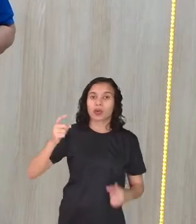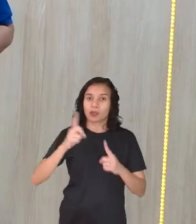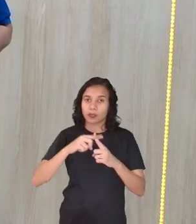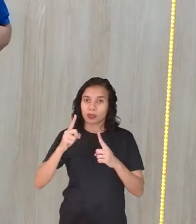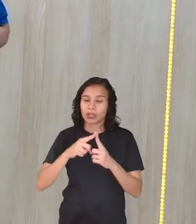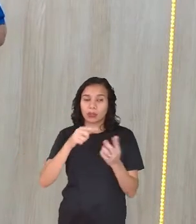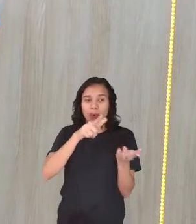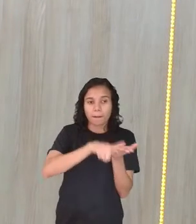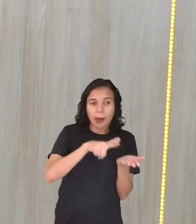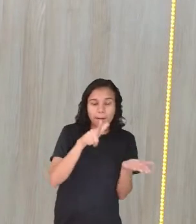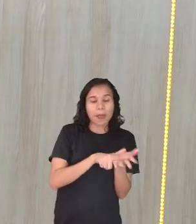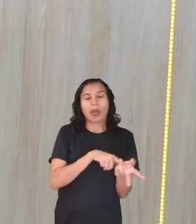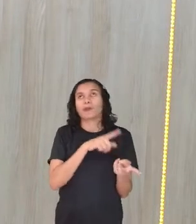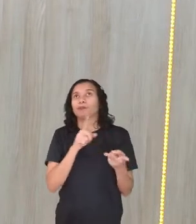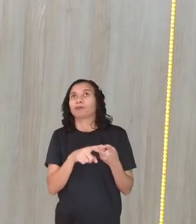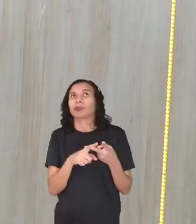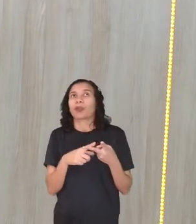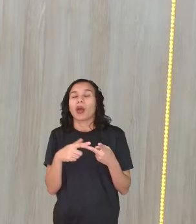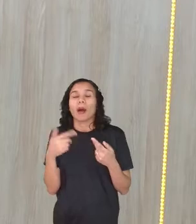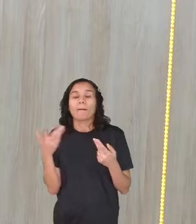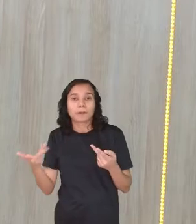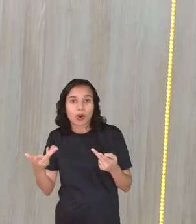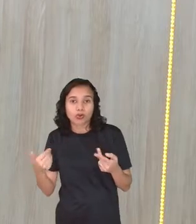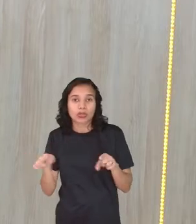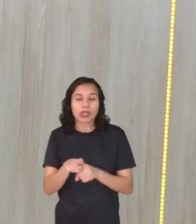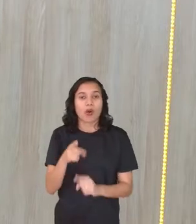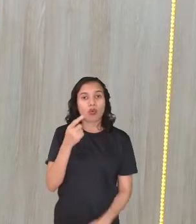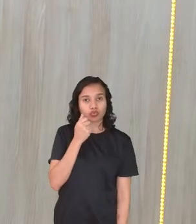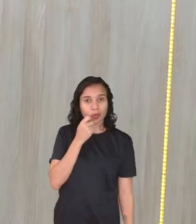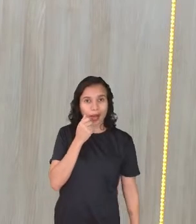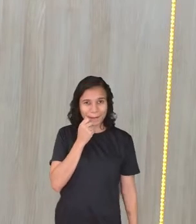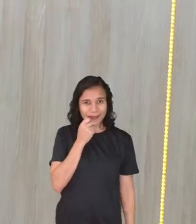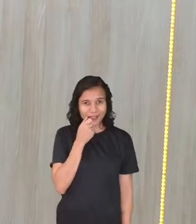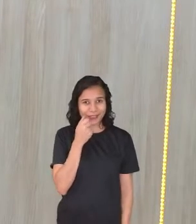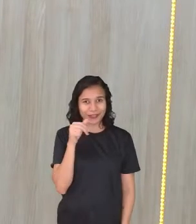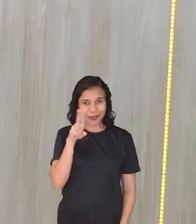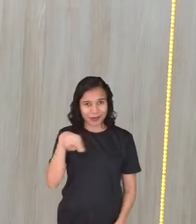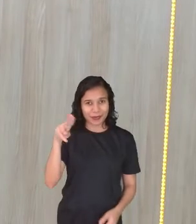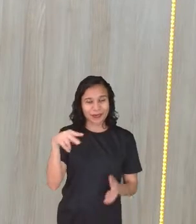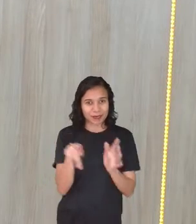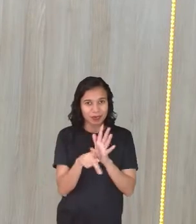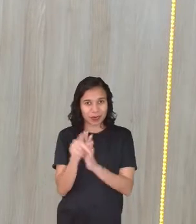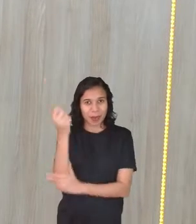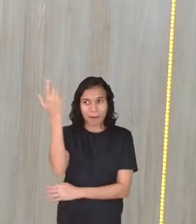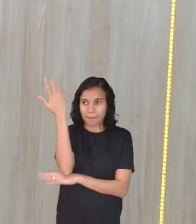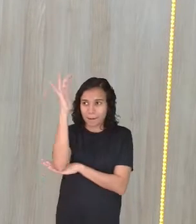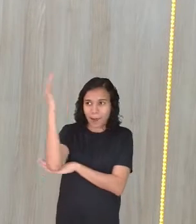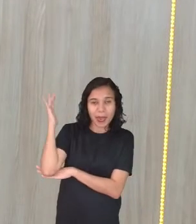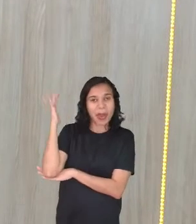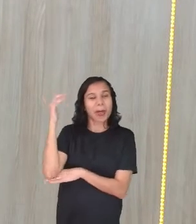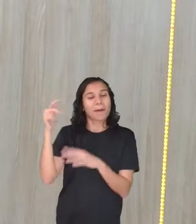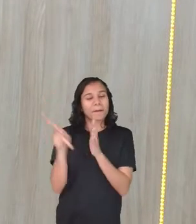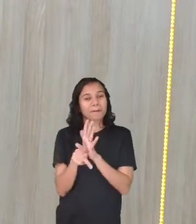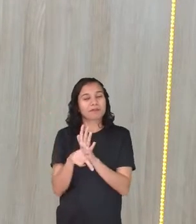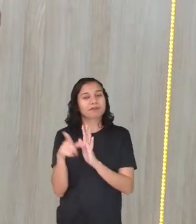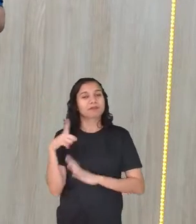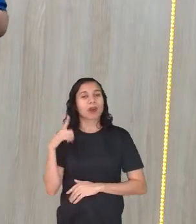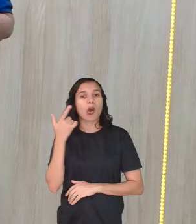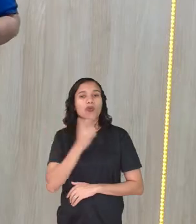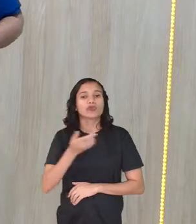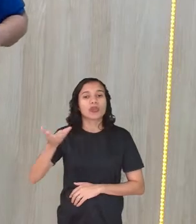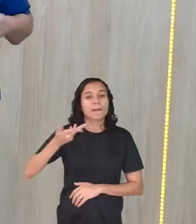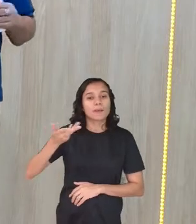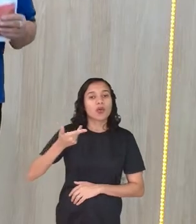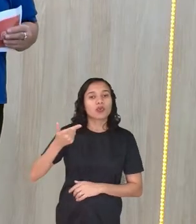de papel, a produção também até da questão do lápis, né, e madeira de reflorestamento para